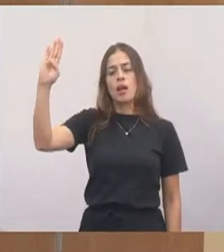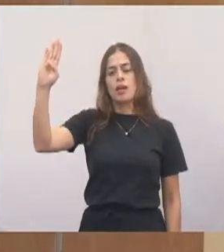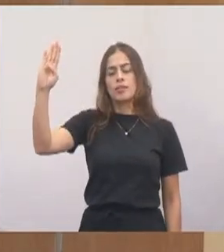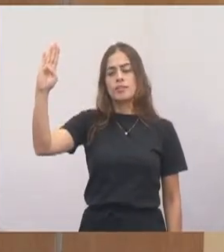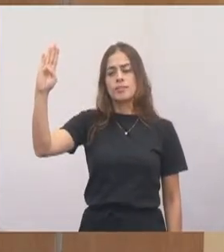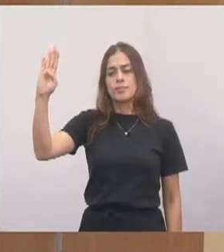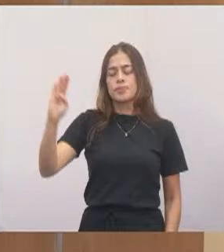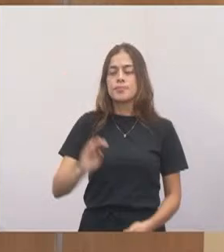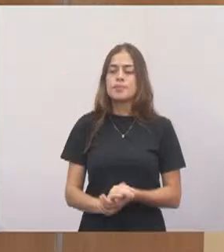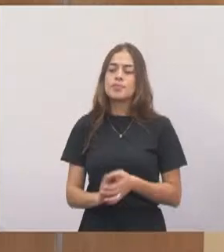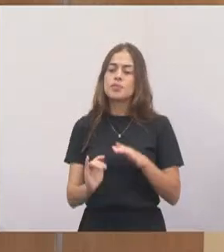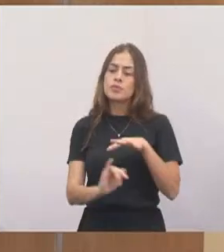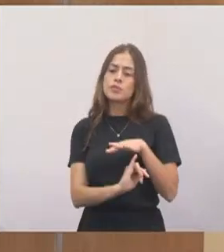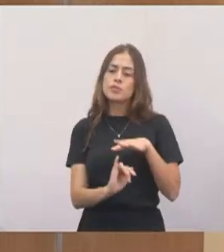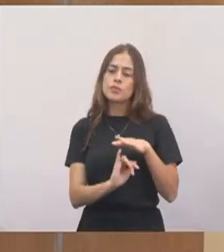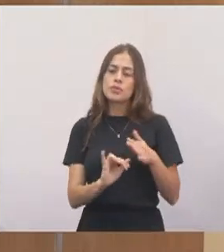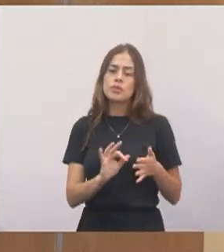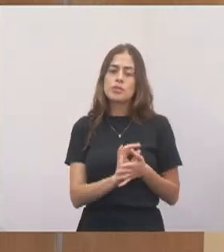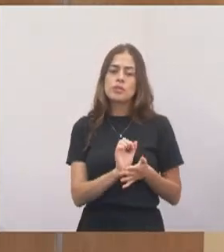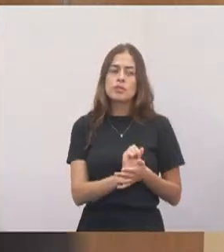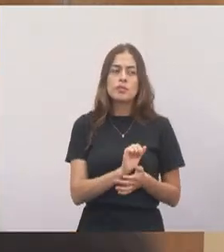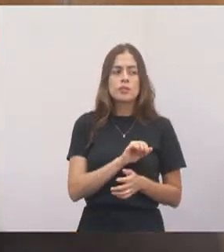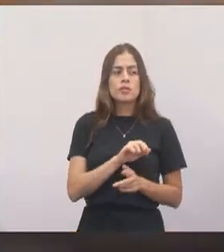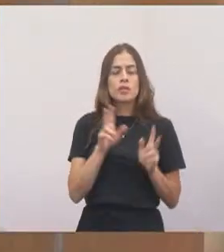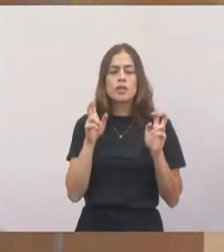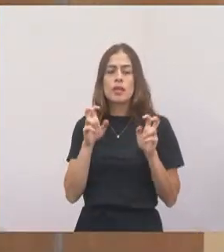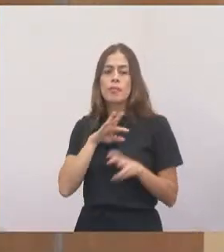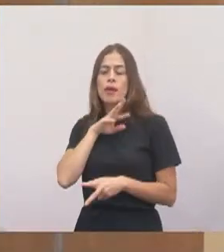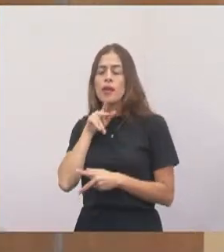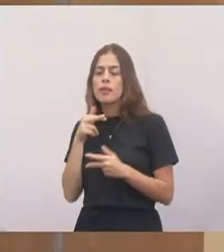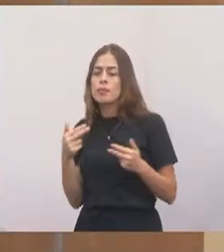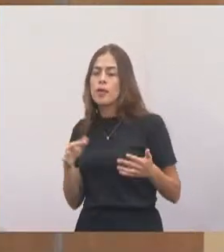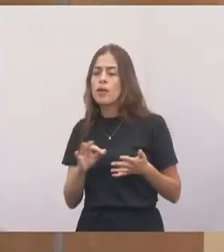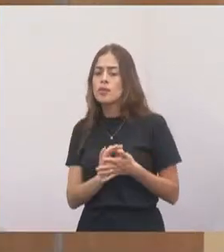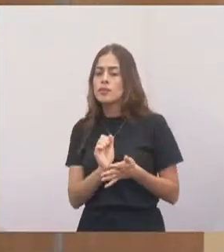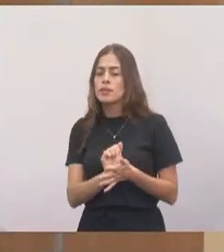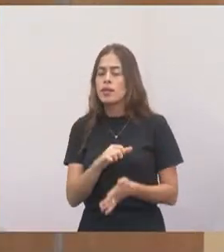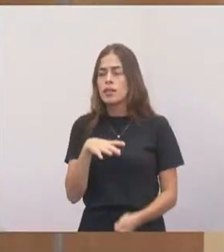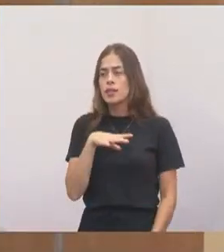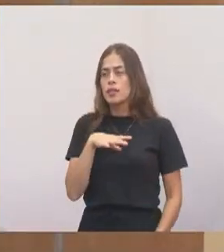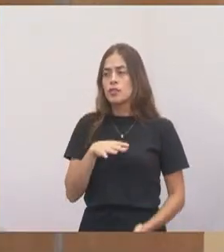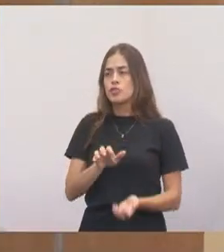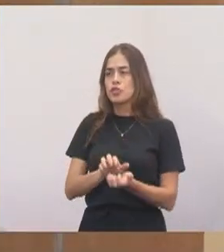prioritariamente por entidade da causa animal registradas no município.